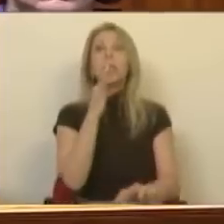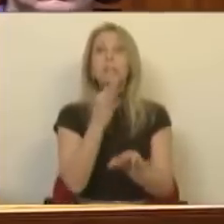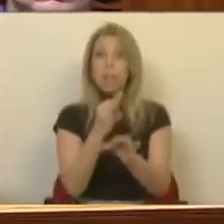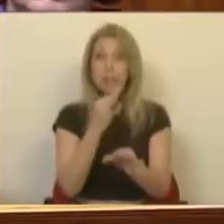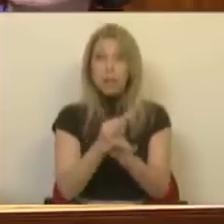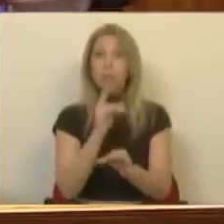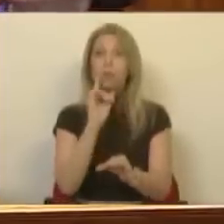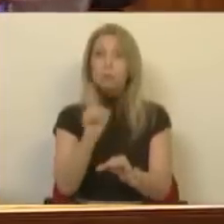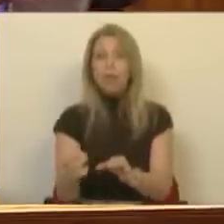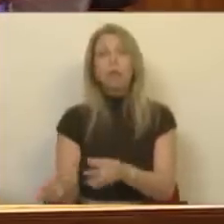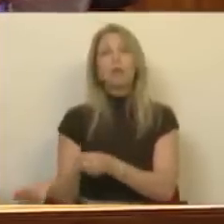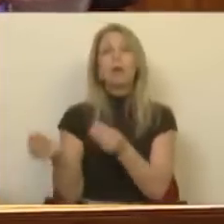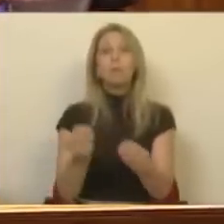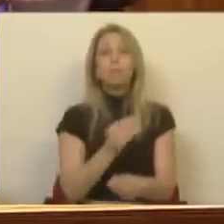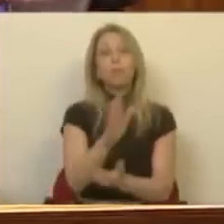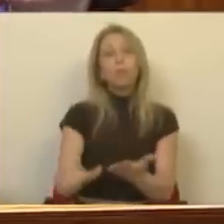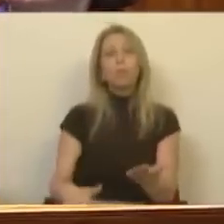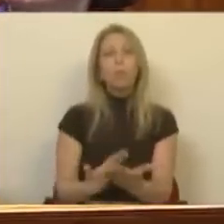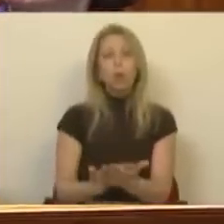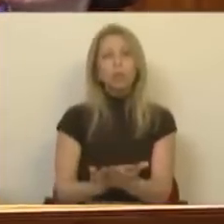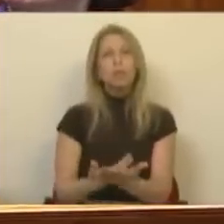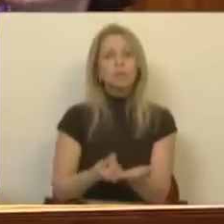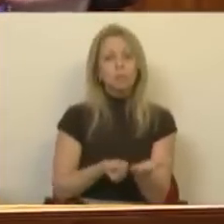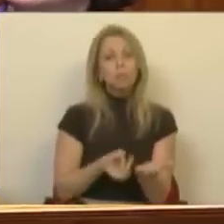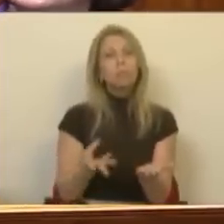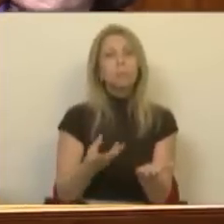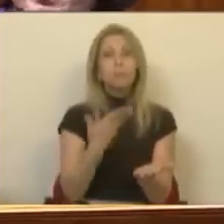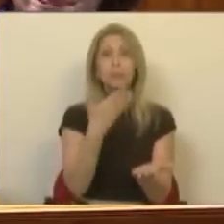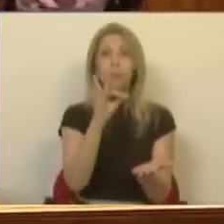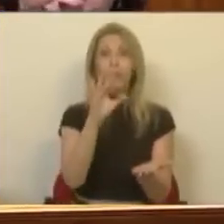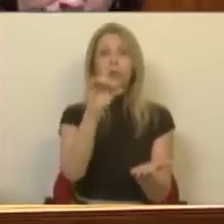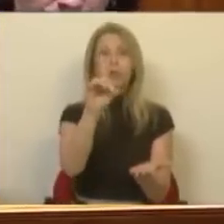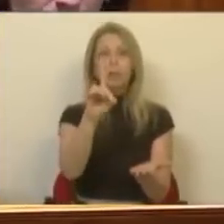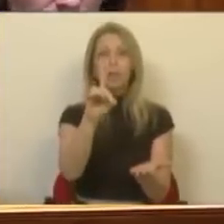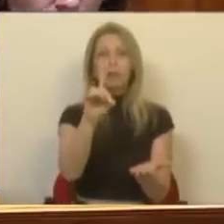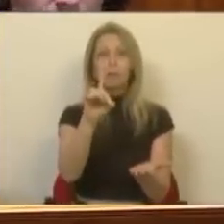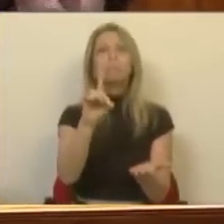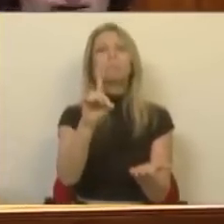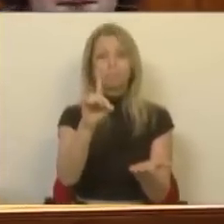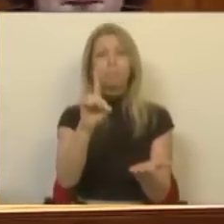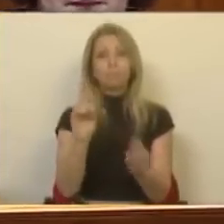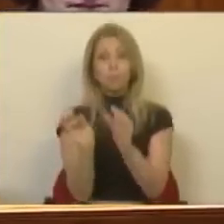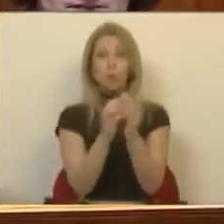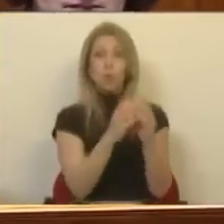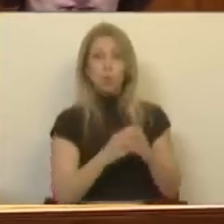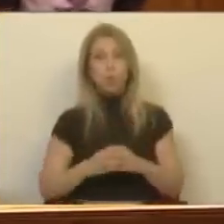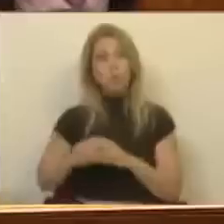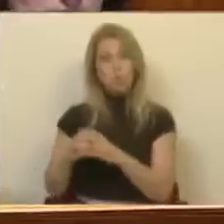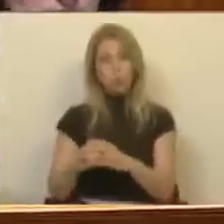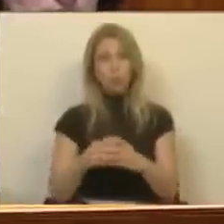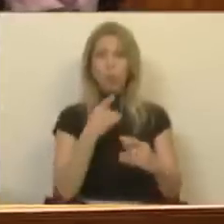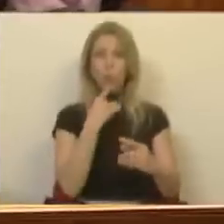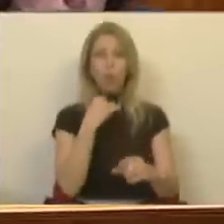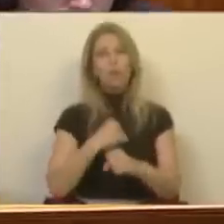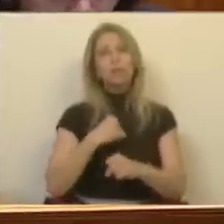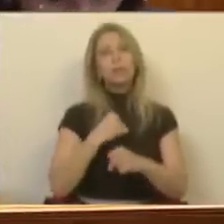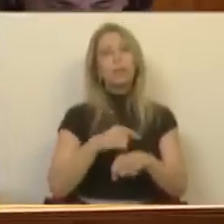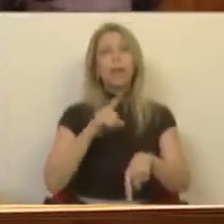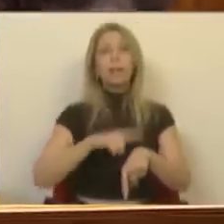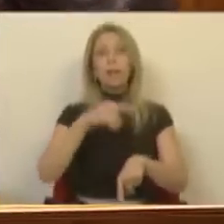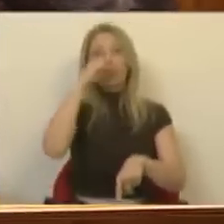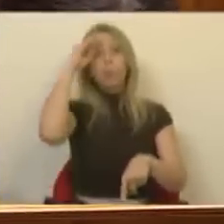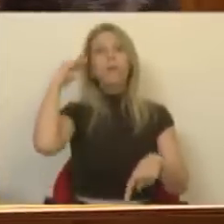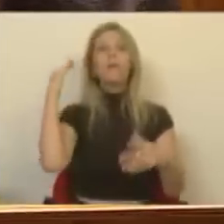propostas surgiram 146 propostas 146 consórcios que se formaram com intenso de trabalho durante o período de verão